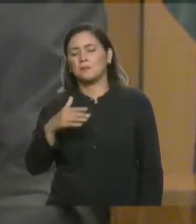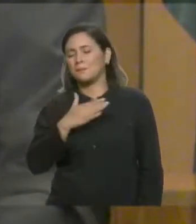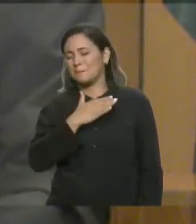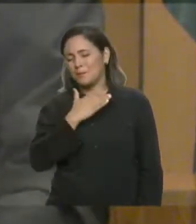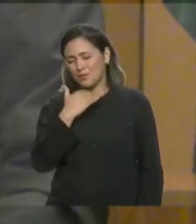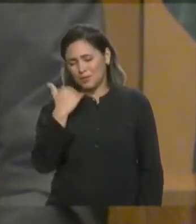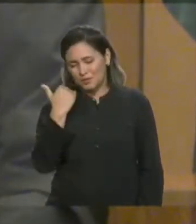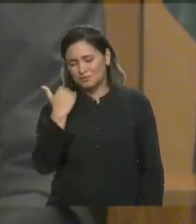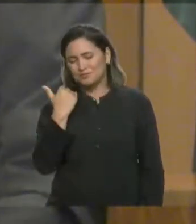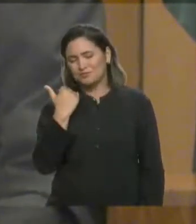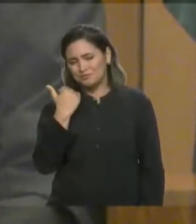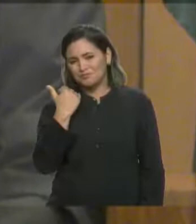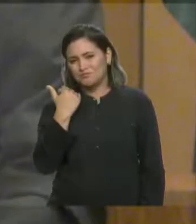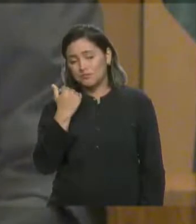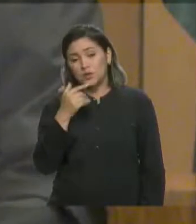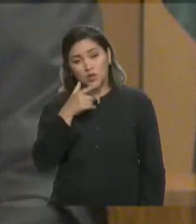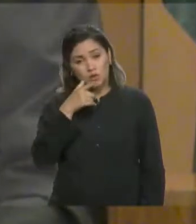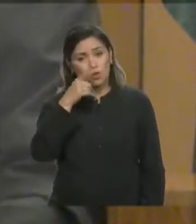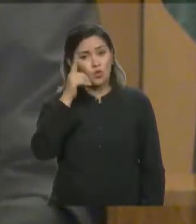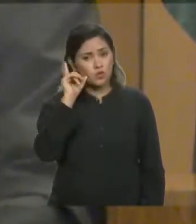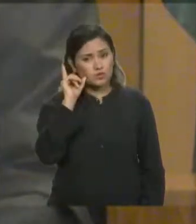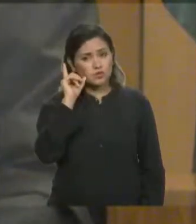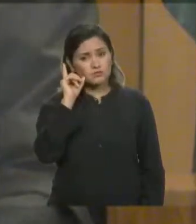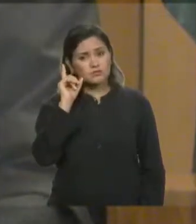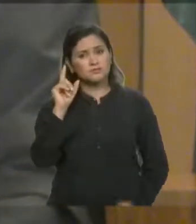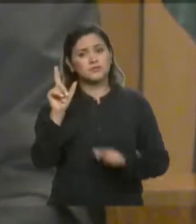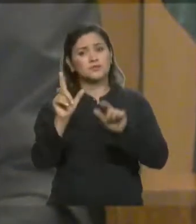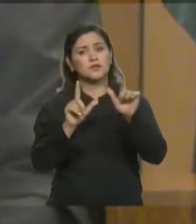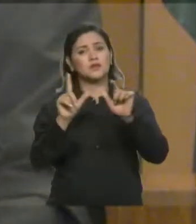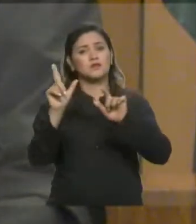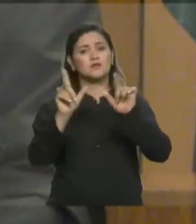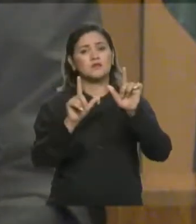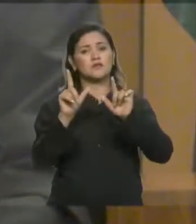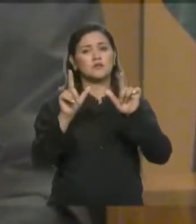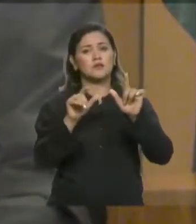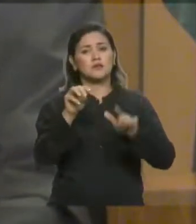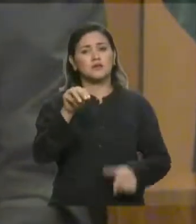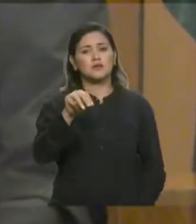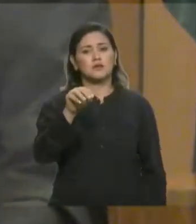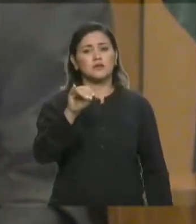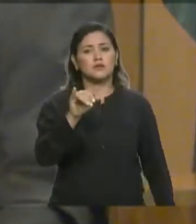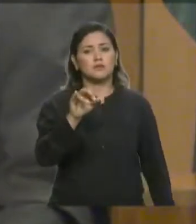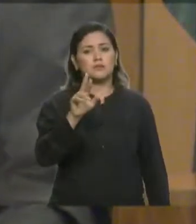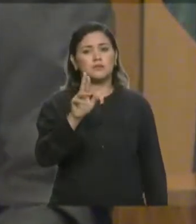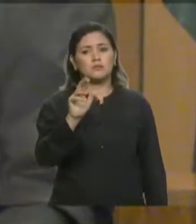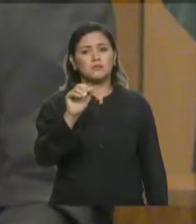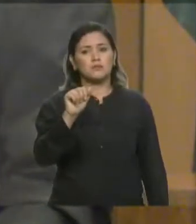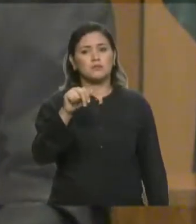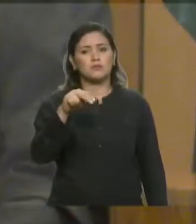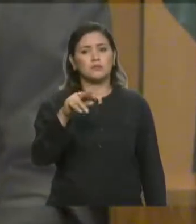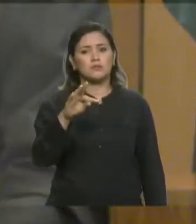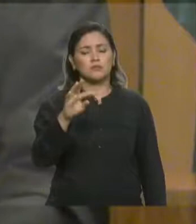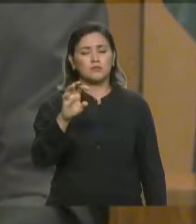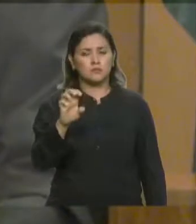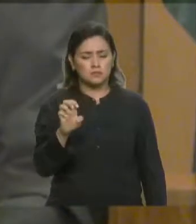TV Mirante, e que o repórter Sidney Pereira fez um